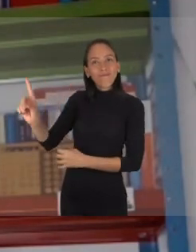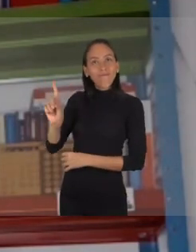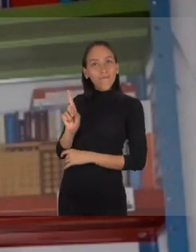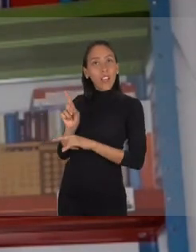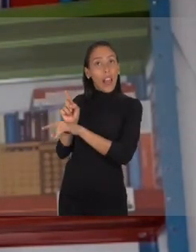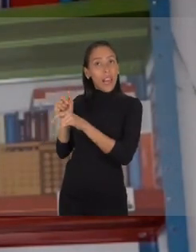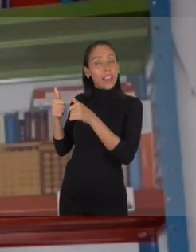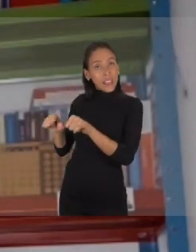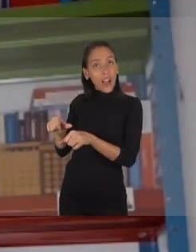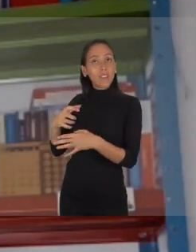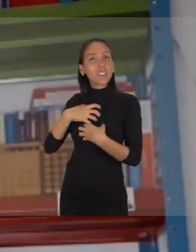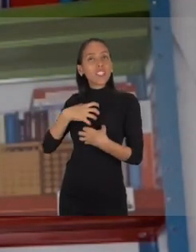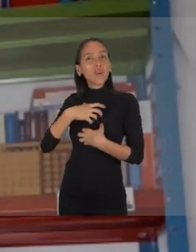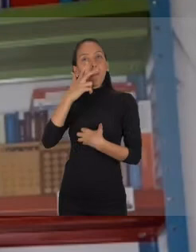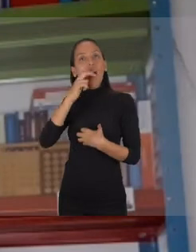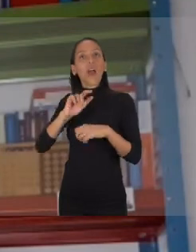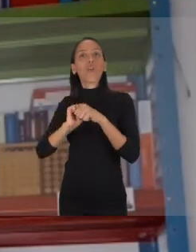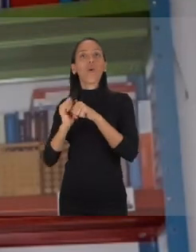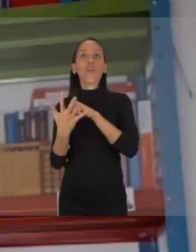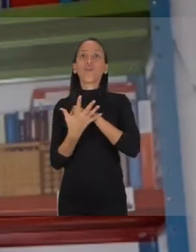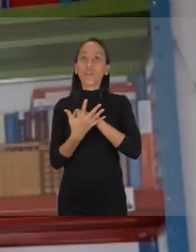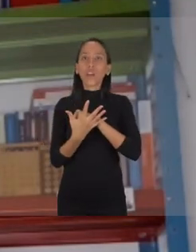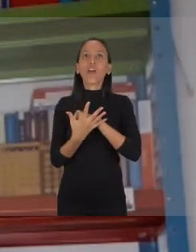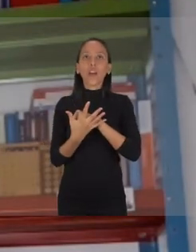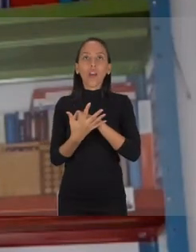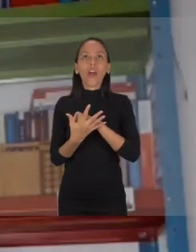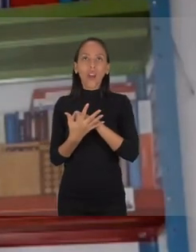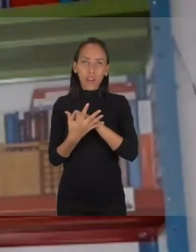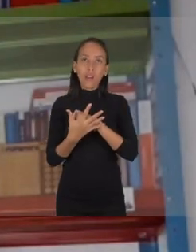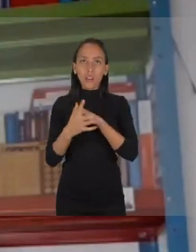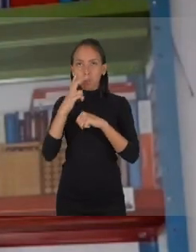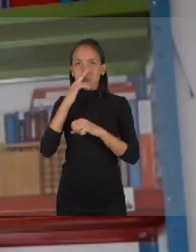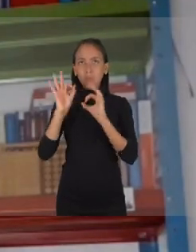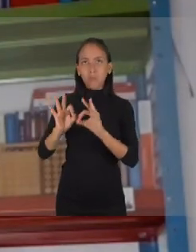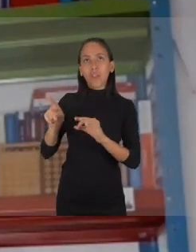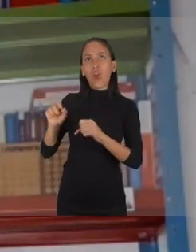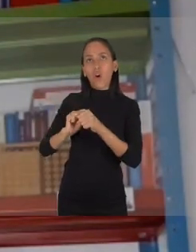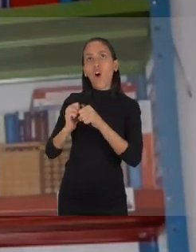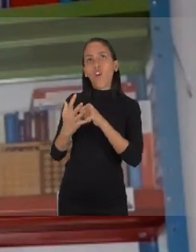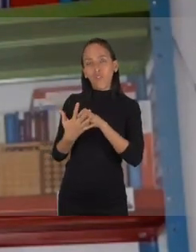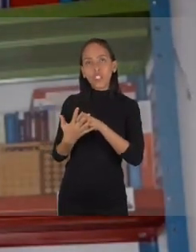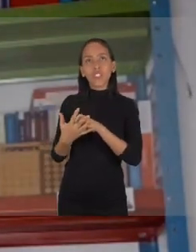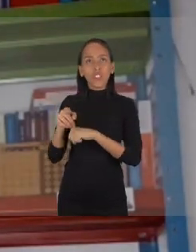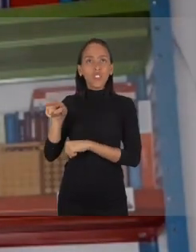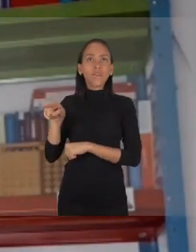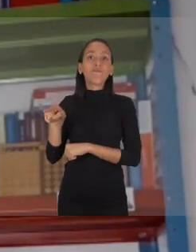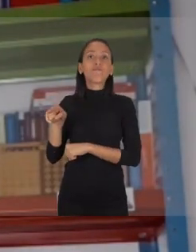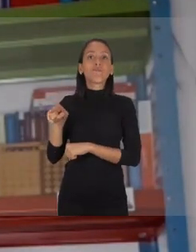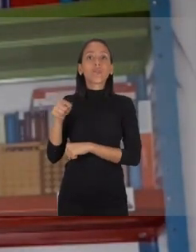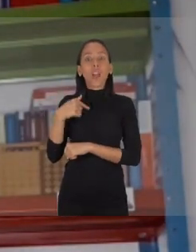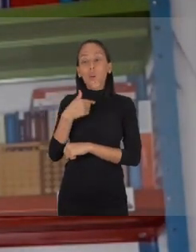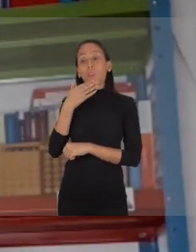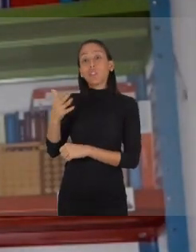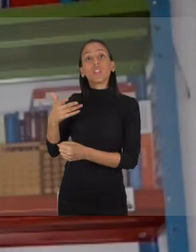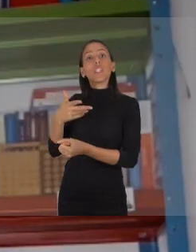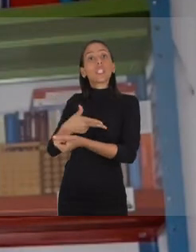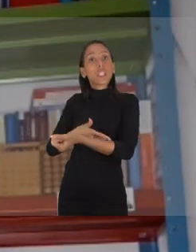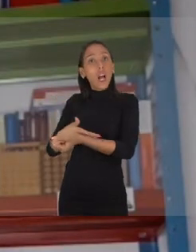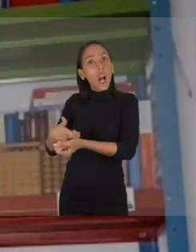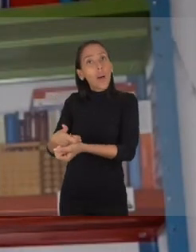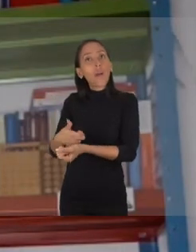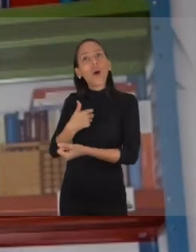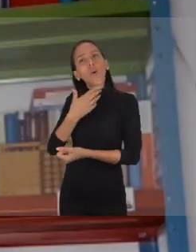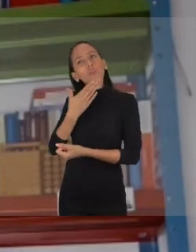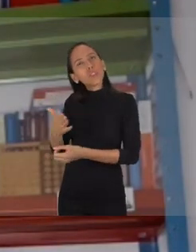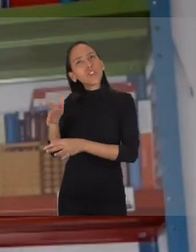de Covid, sintomas que são sintomas com critérios maiores, de passagem. Eu solicitei o exame para ela e pedi